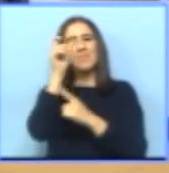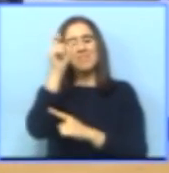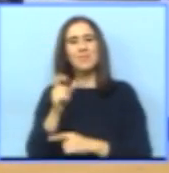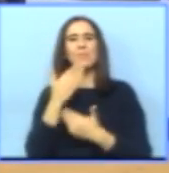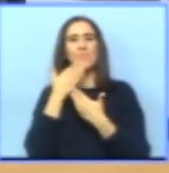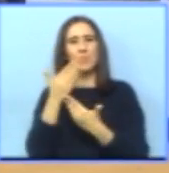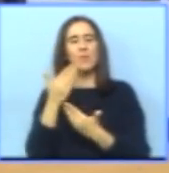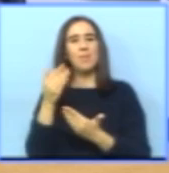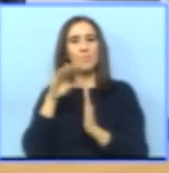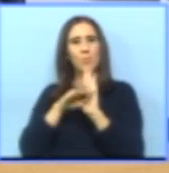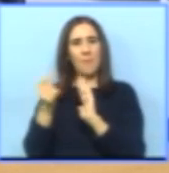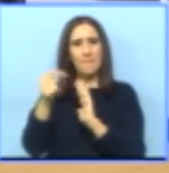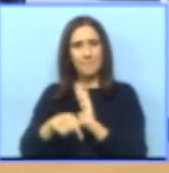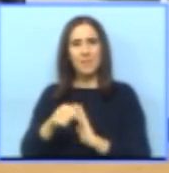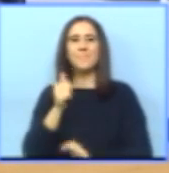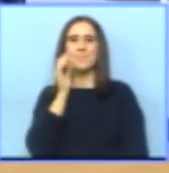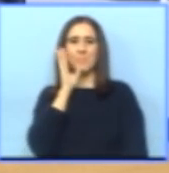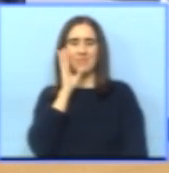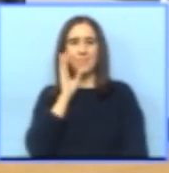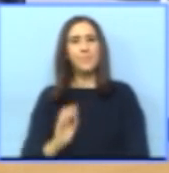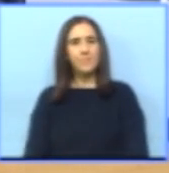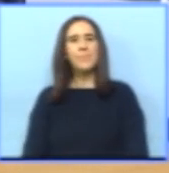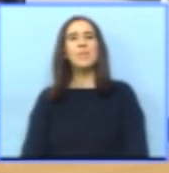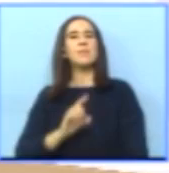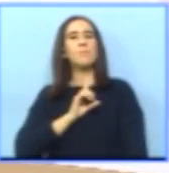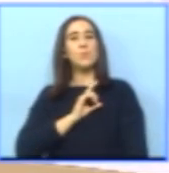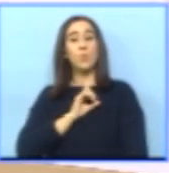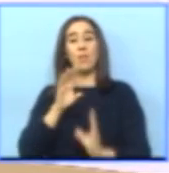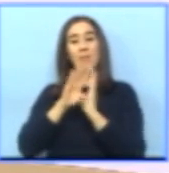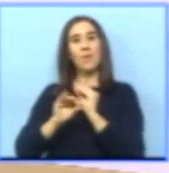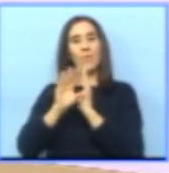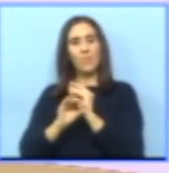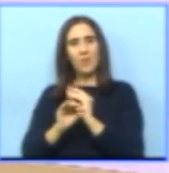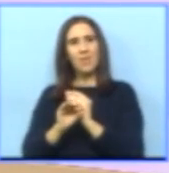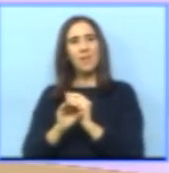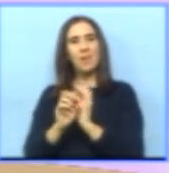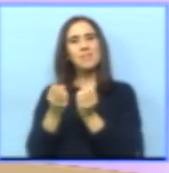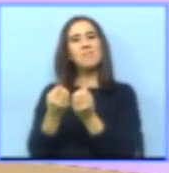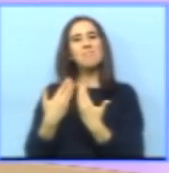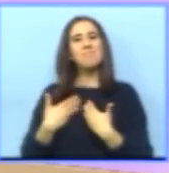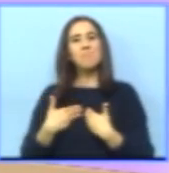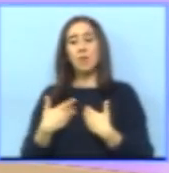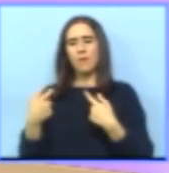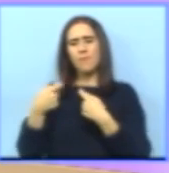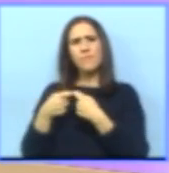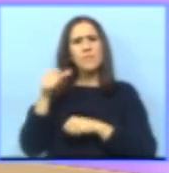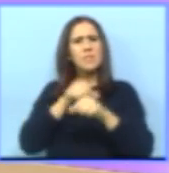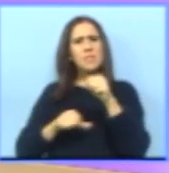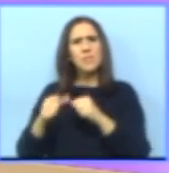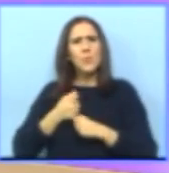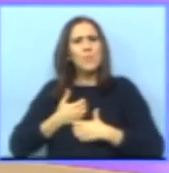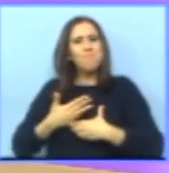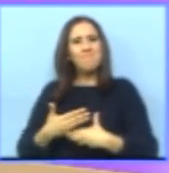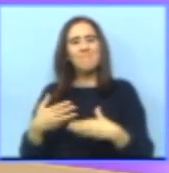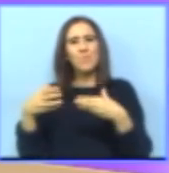programa. Pedia-lhe para esse registro mais pessoal, neste início de conversa, de onde vem o interesse de um físico pela história da Companhia